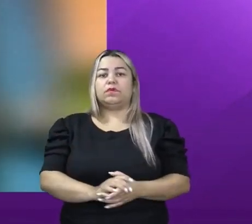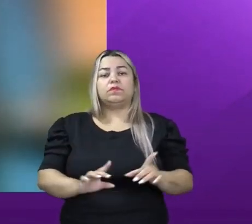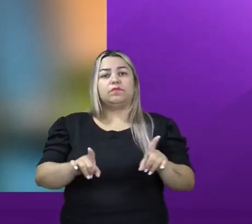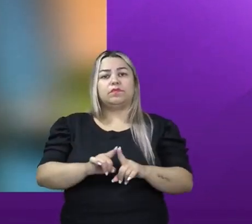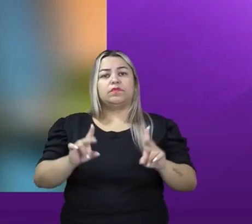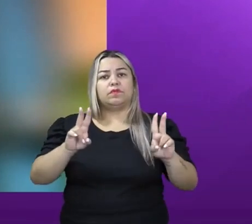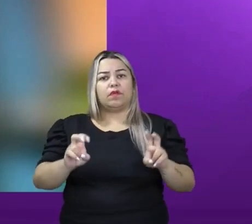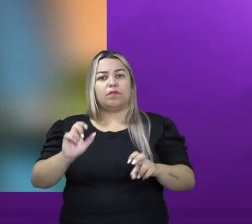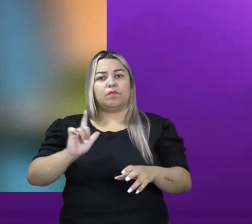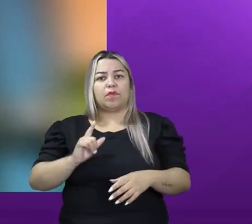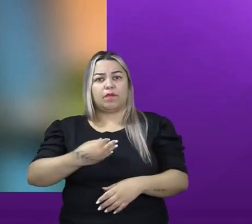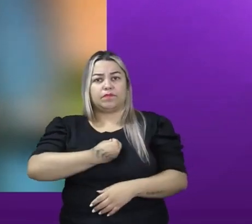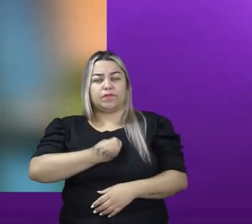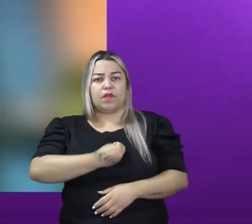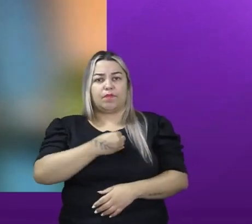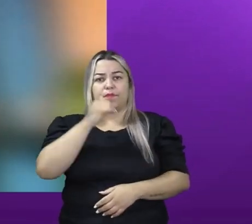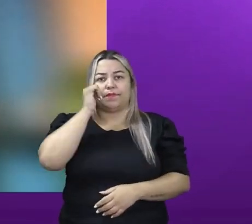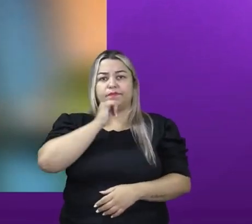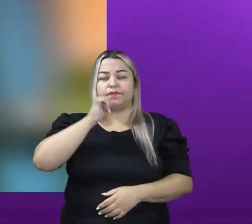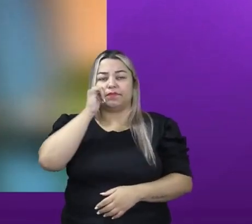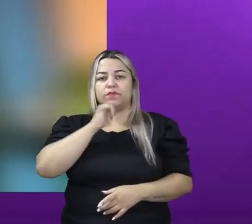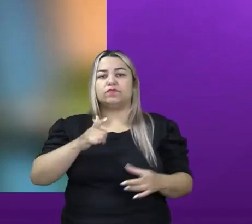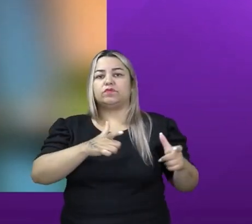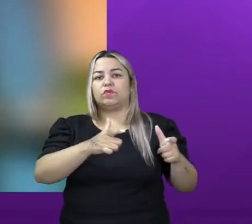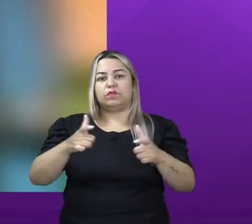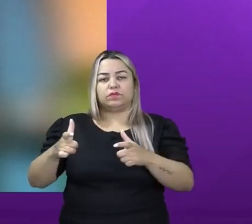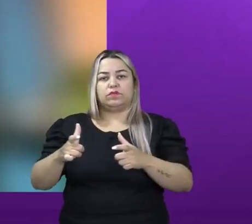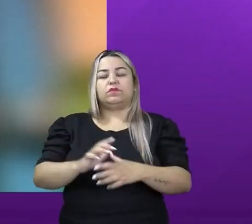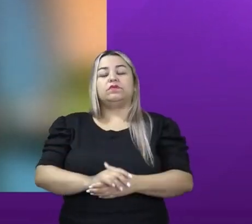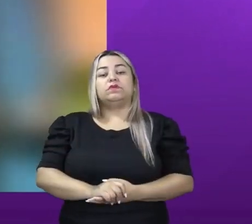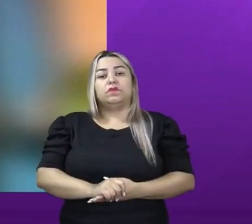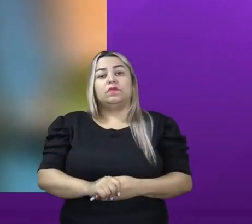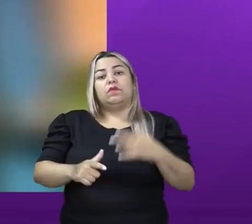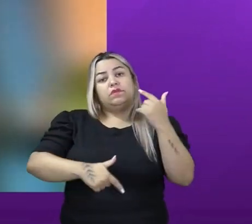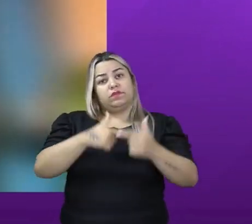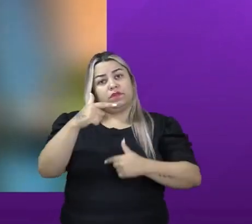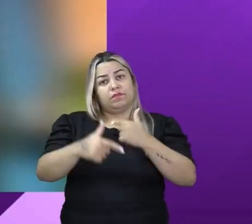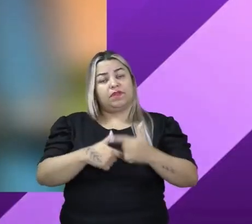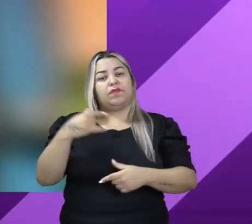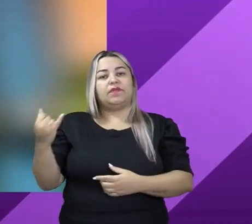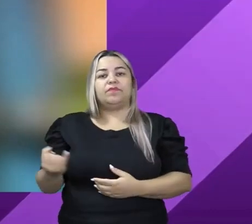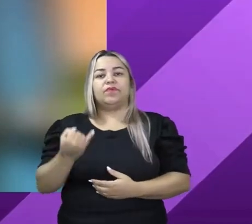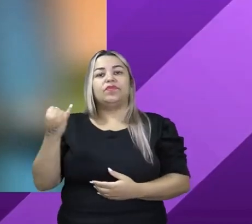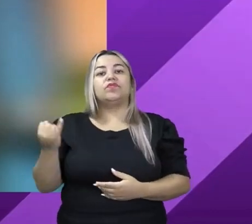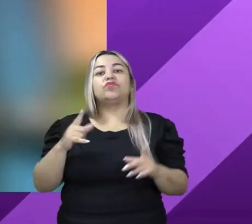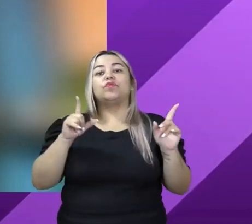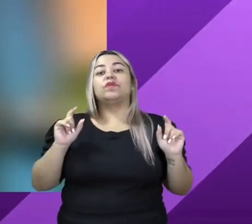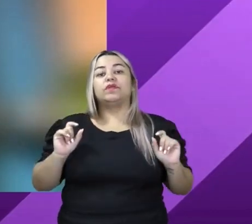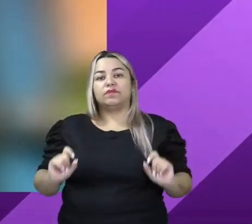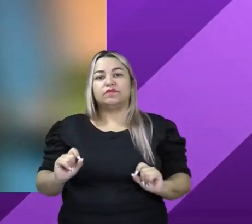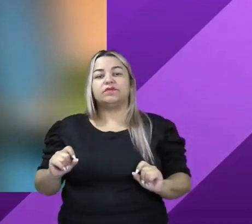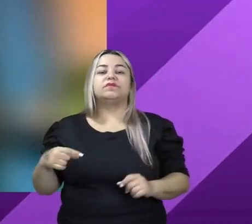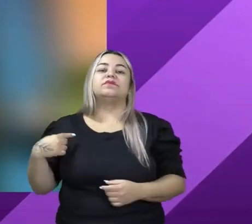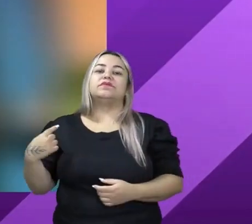temos a maioria da presença de mulheres nesses lugares, nesses trabalhos. Então é muito importante que quando a